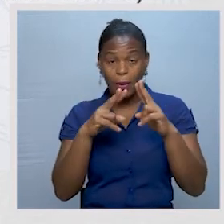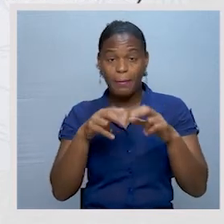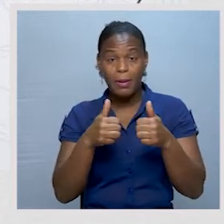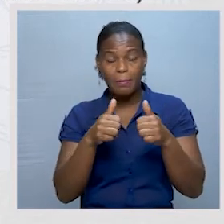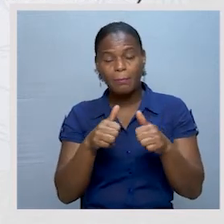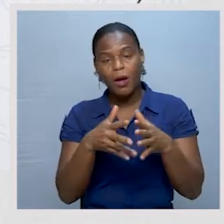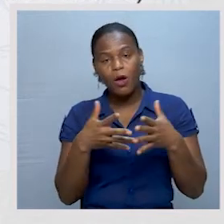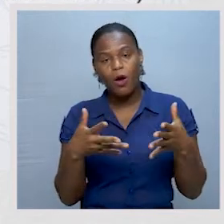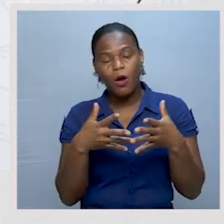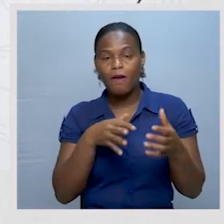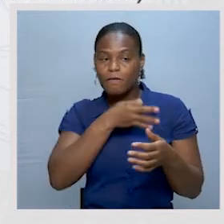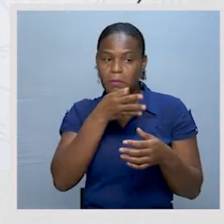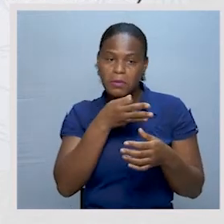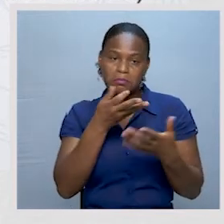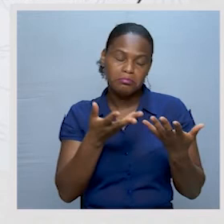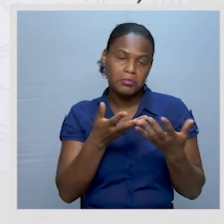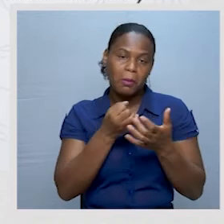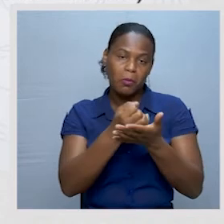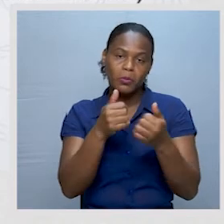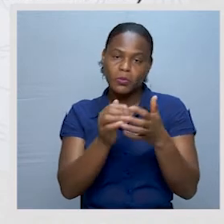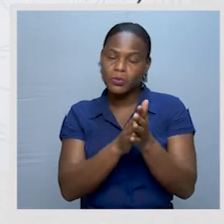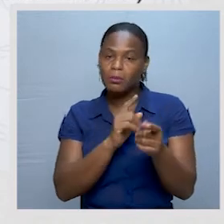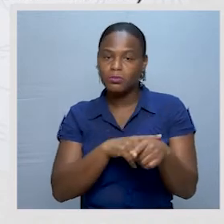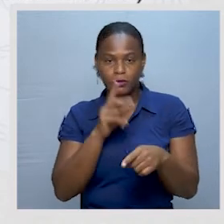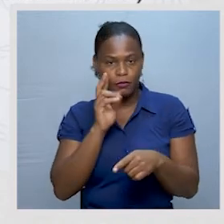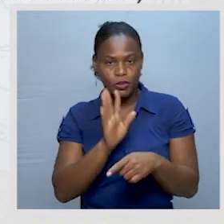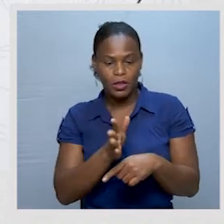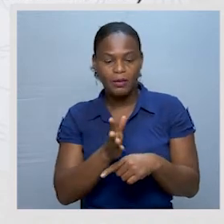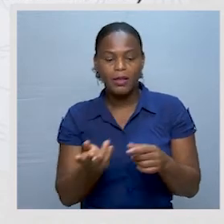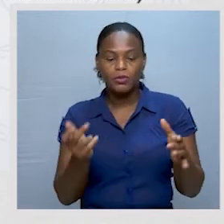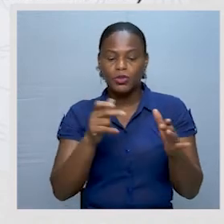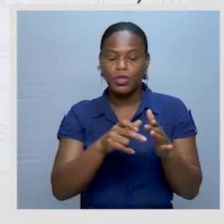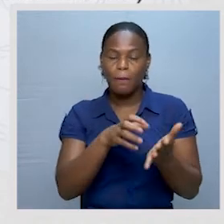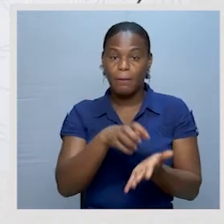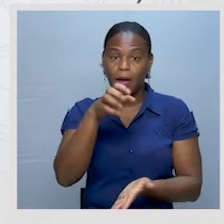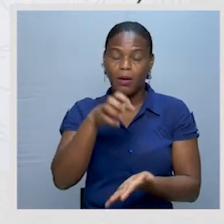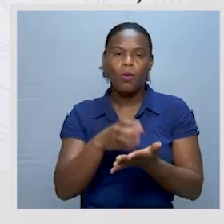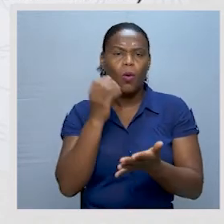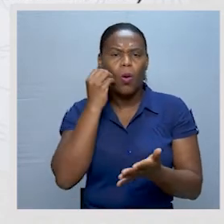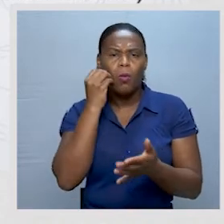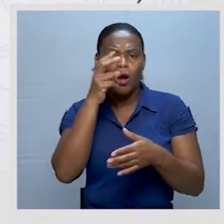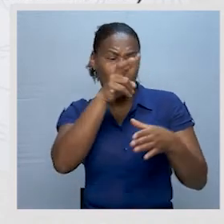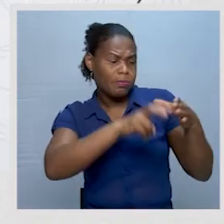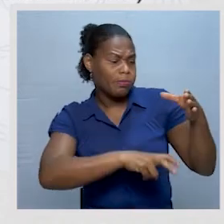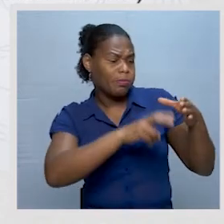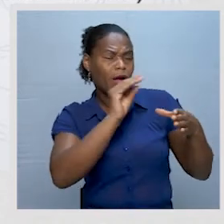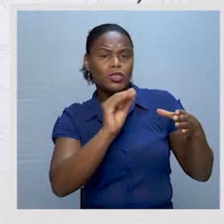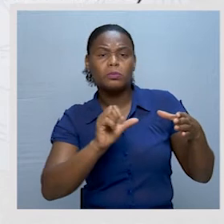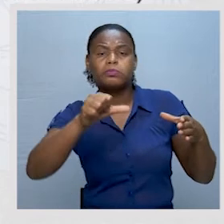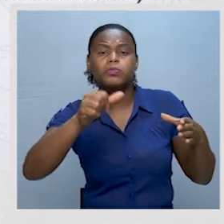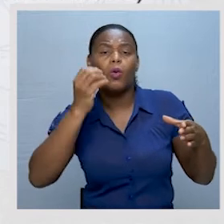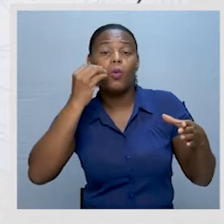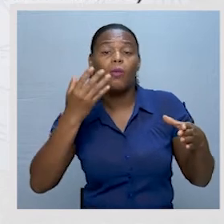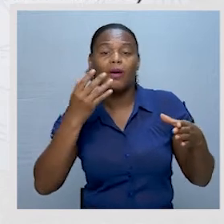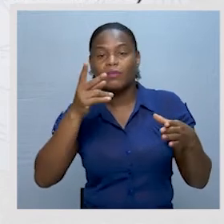porto seguro, que apoia em todos os momentos. Já identificamos. Temos aqui, ao chegar no prédio, como chamar o elevador. Tem álcool